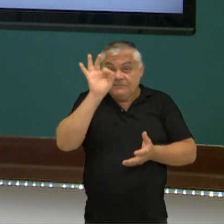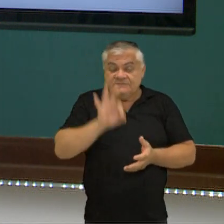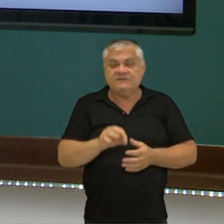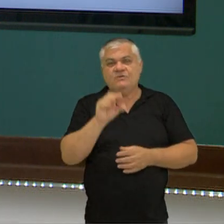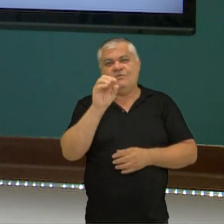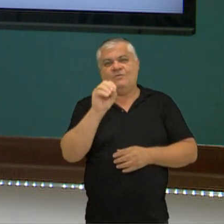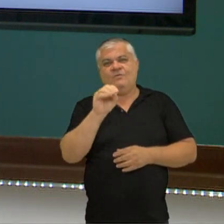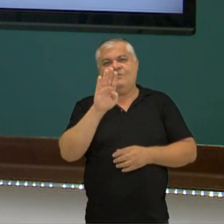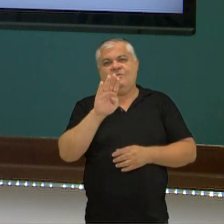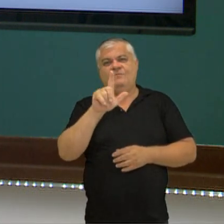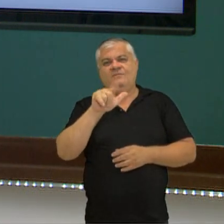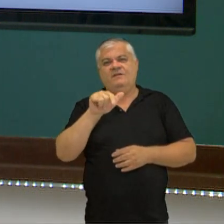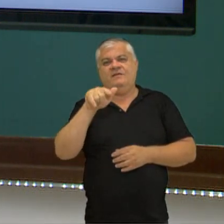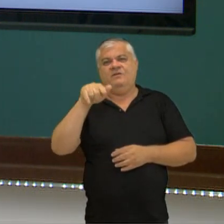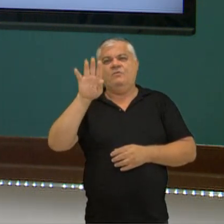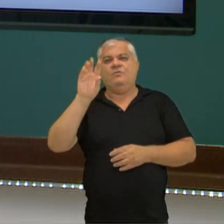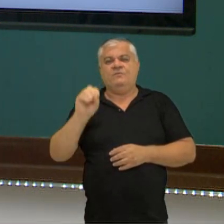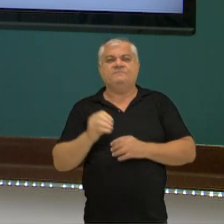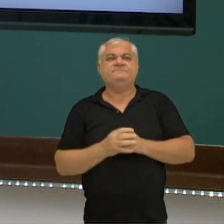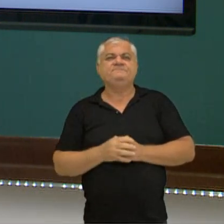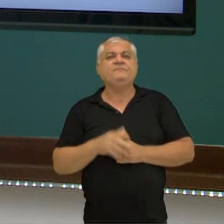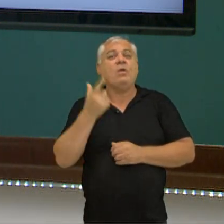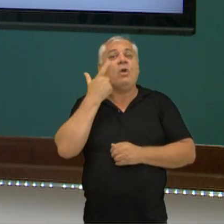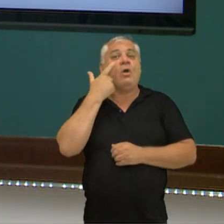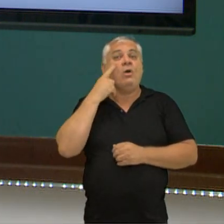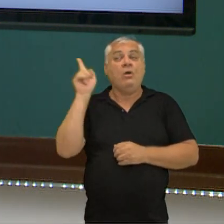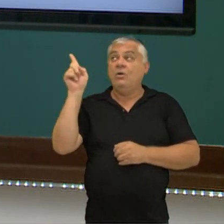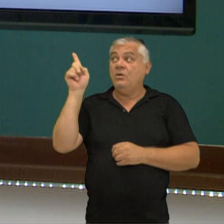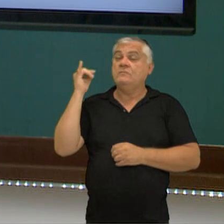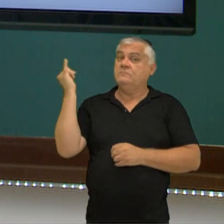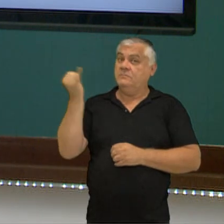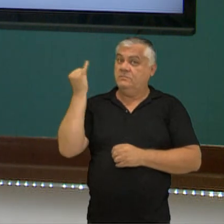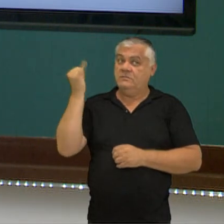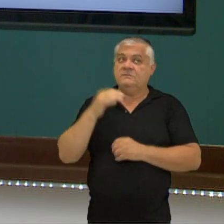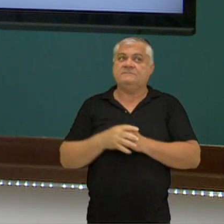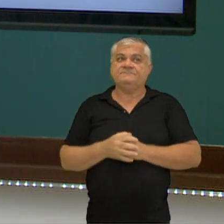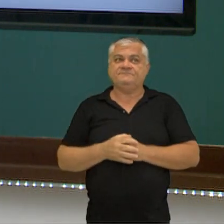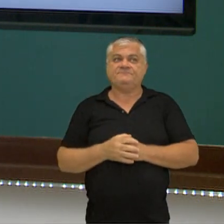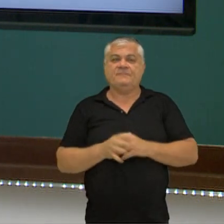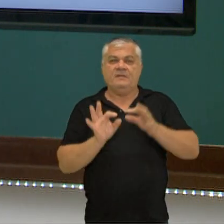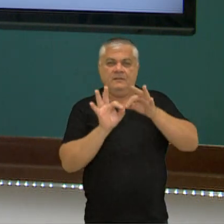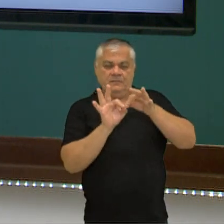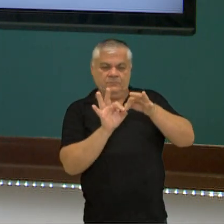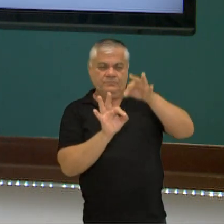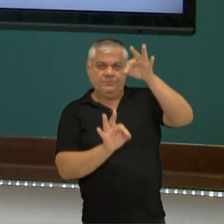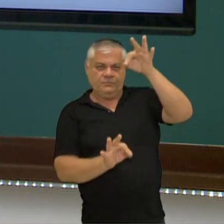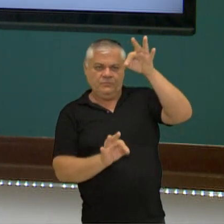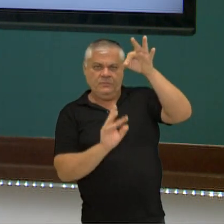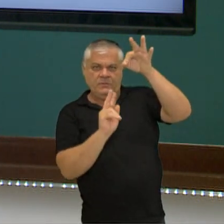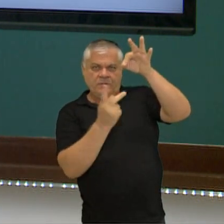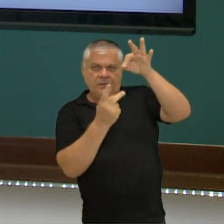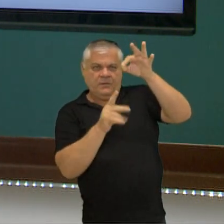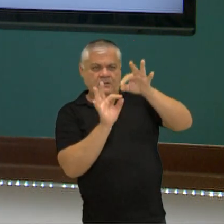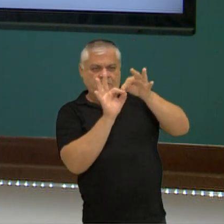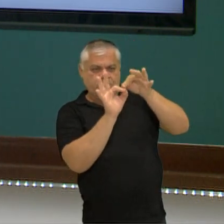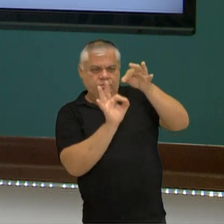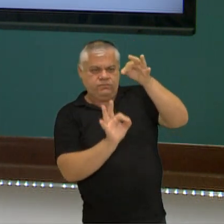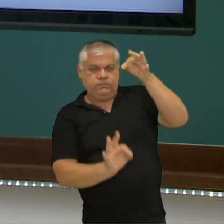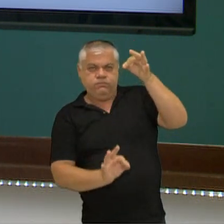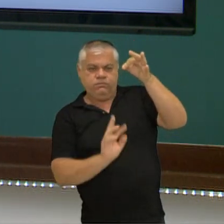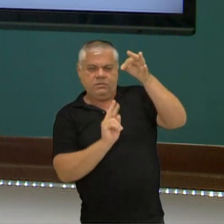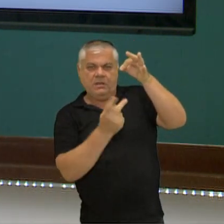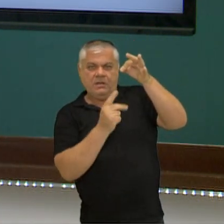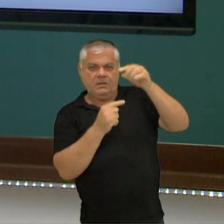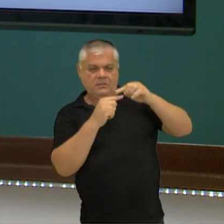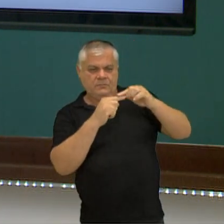cilindro oblíquo. Agora, dá uma olhadinha aqui que é muito importante esse conceito, a altura. O que seria a altura? Exatamente